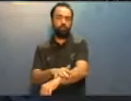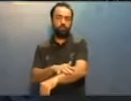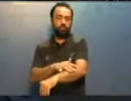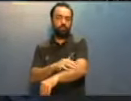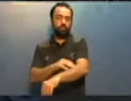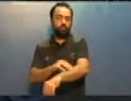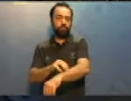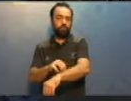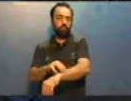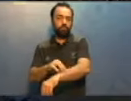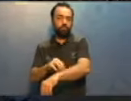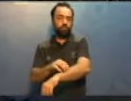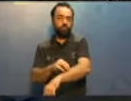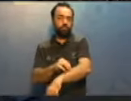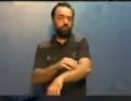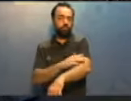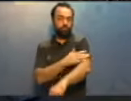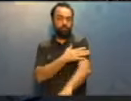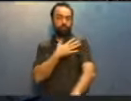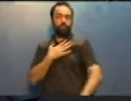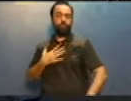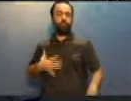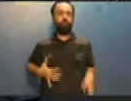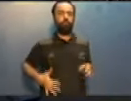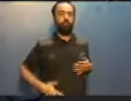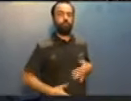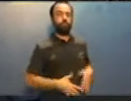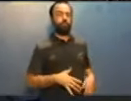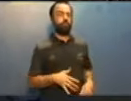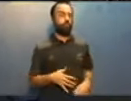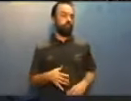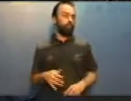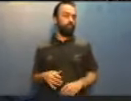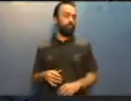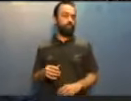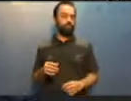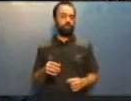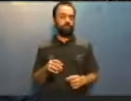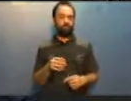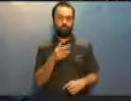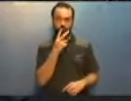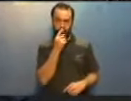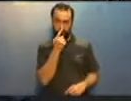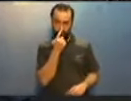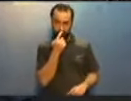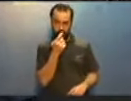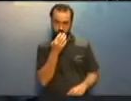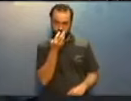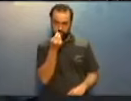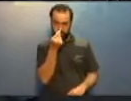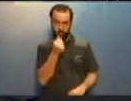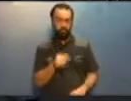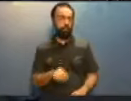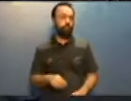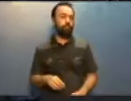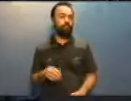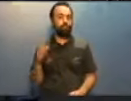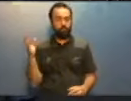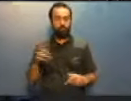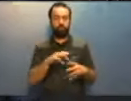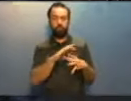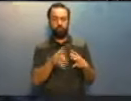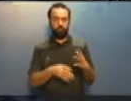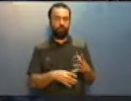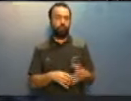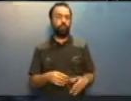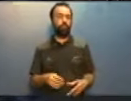Nós temos o tato, que ele é sentido durante no corpo todo pela pele. E nós temos o olfato, que é o sentido do nosso nariz. Então, a partir